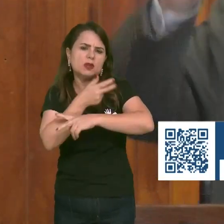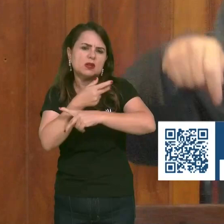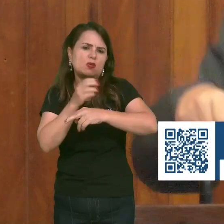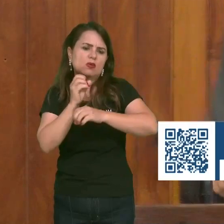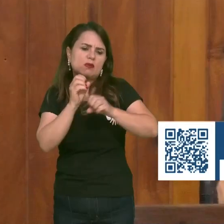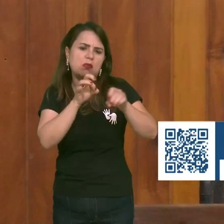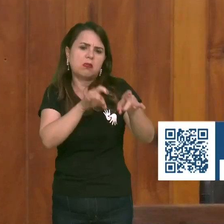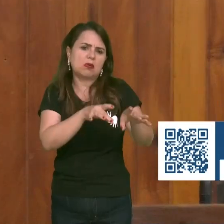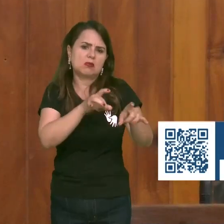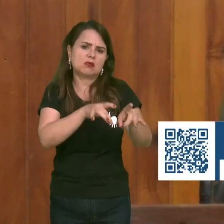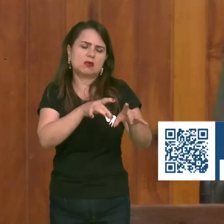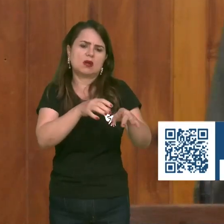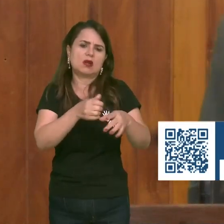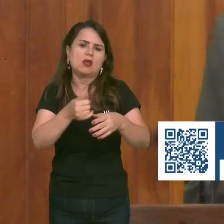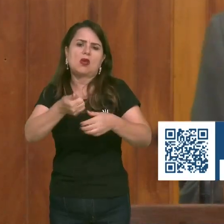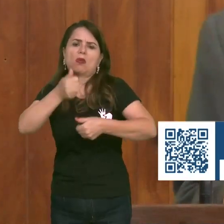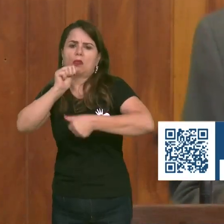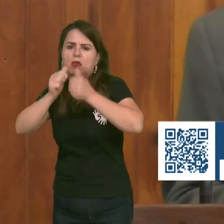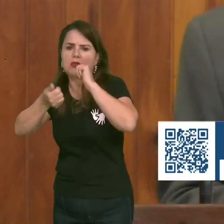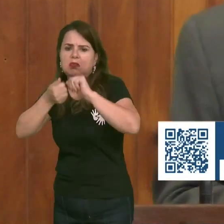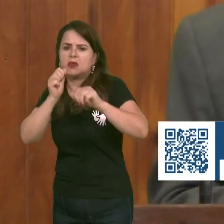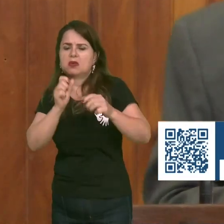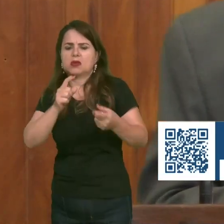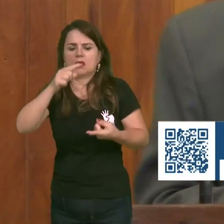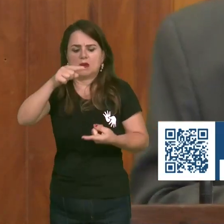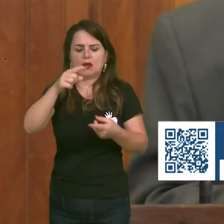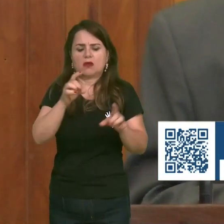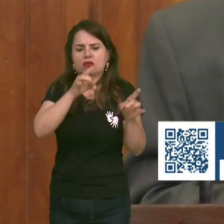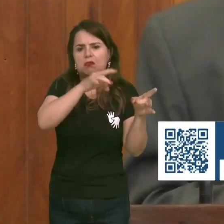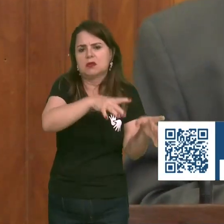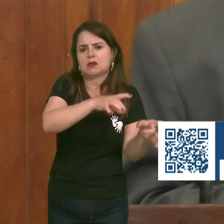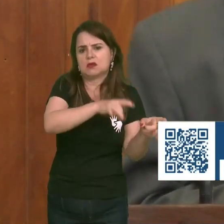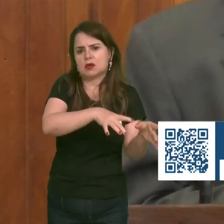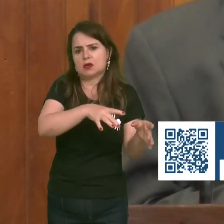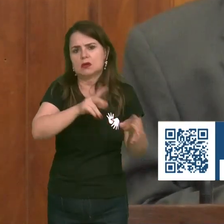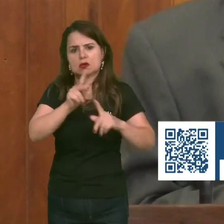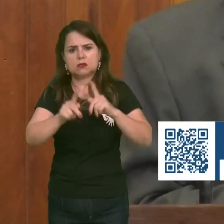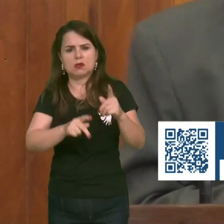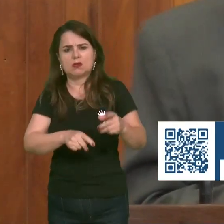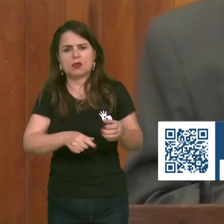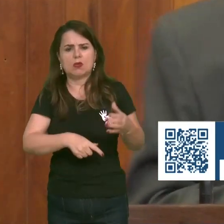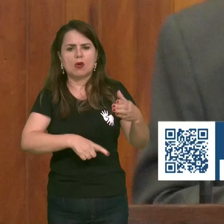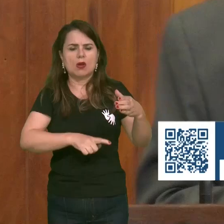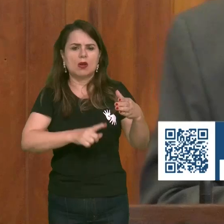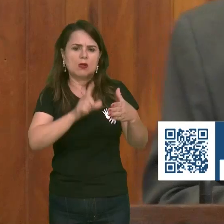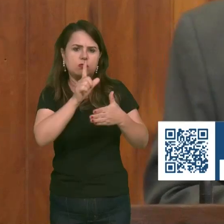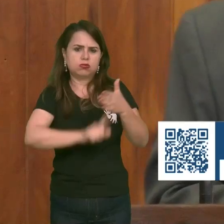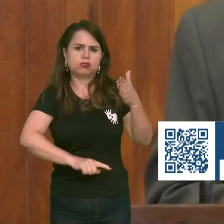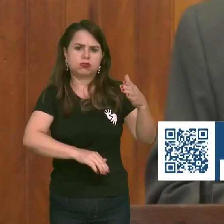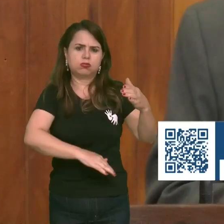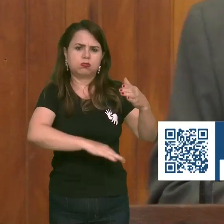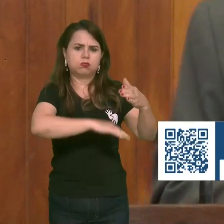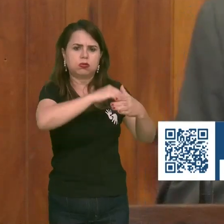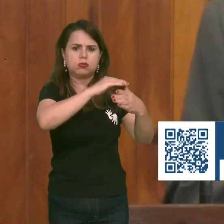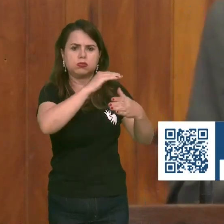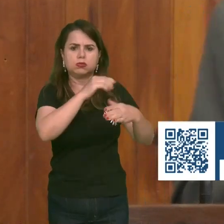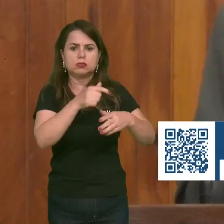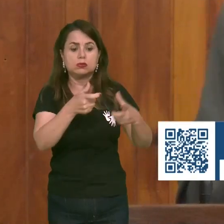de bebida alcoólica deixada por moradores de ruas que vagam pelo centro da cidade